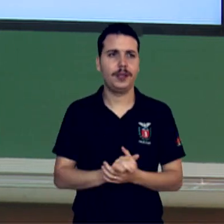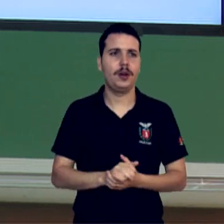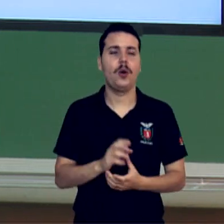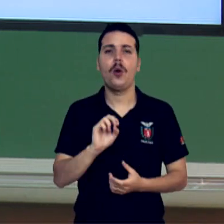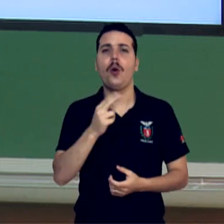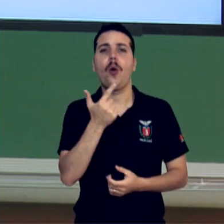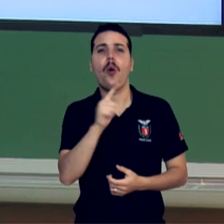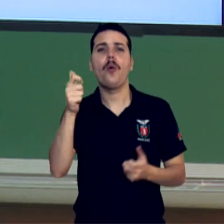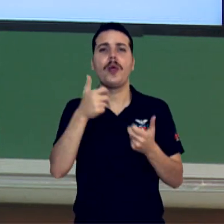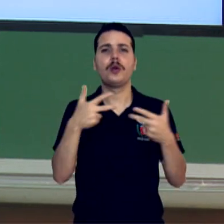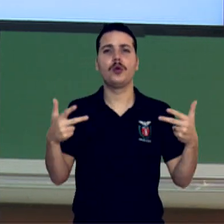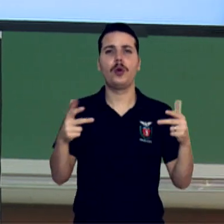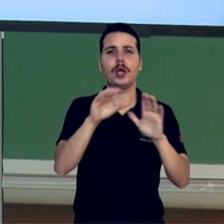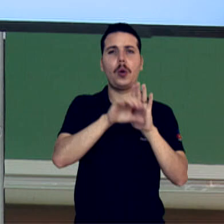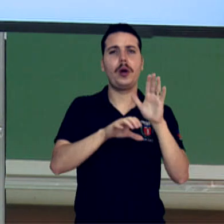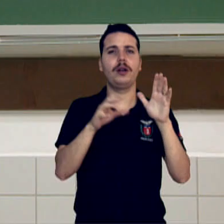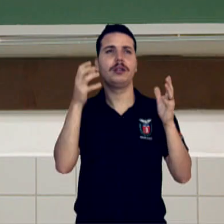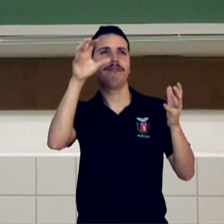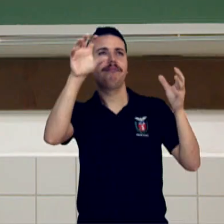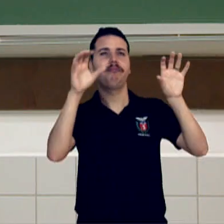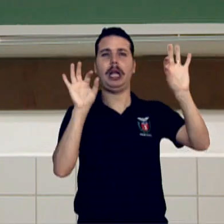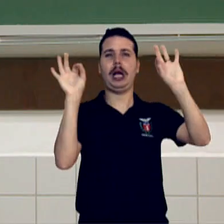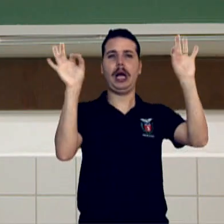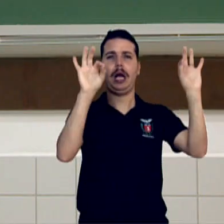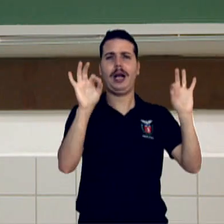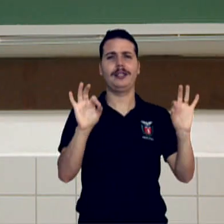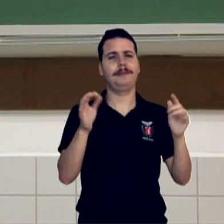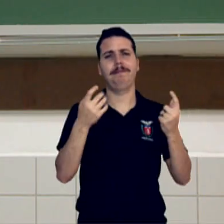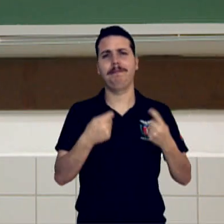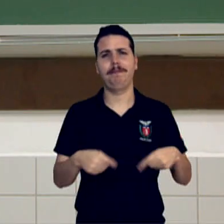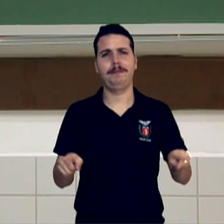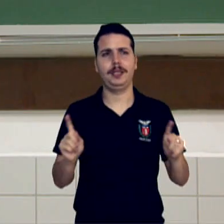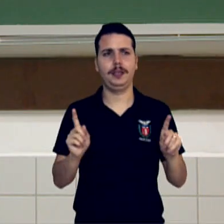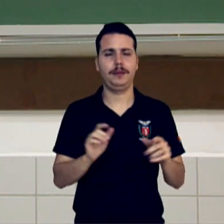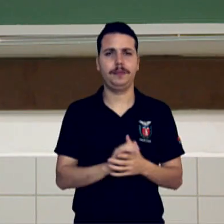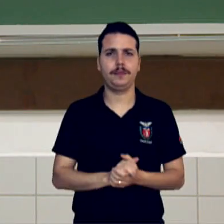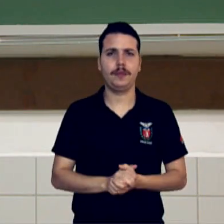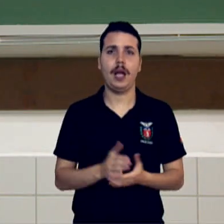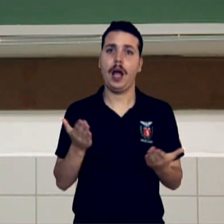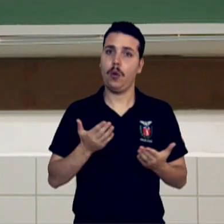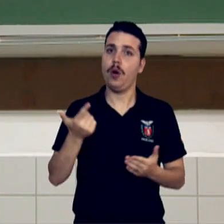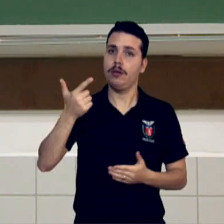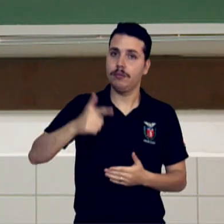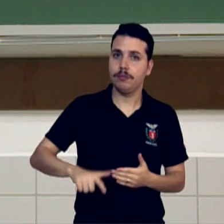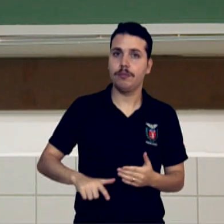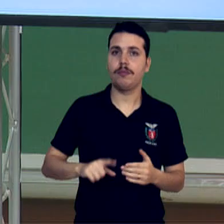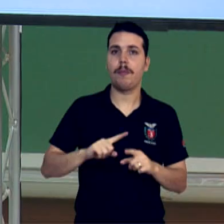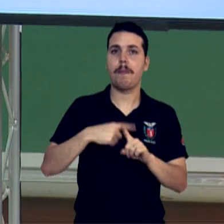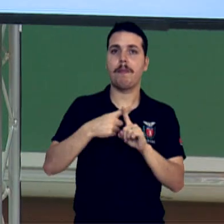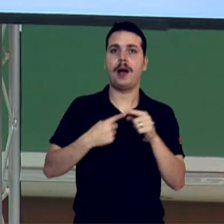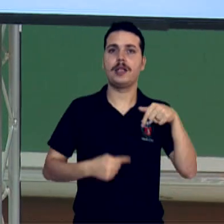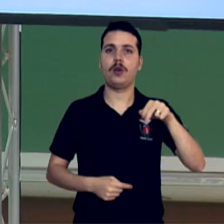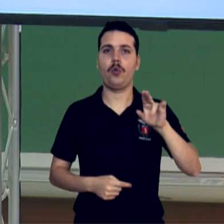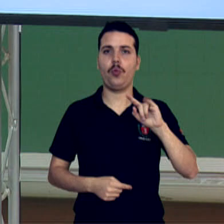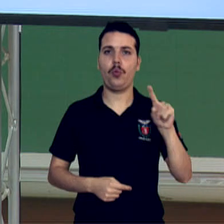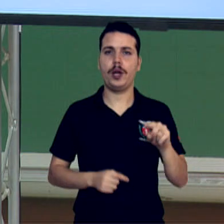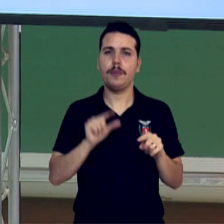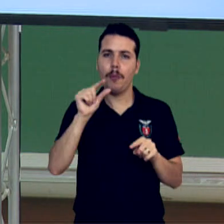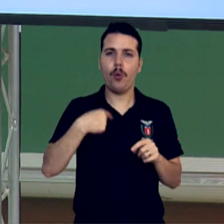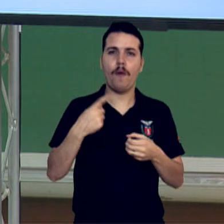vão enfeitar o seu currículo, tá certo? Vou deixar você fazer mais um quiz agora e daqui a pouco eu